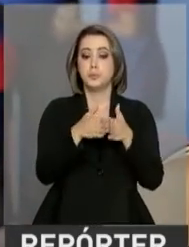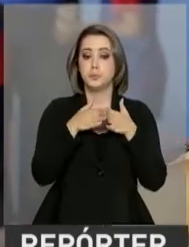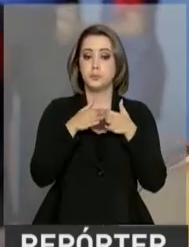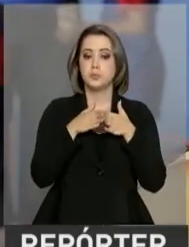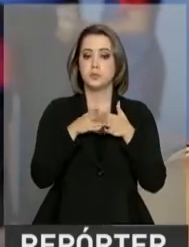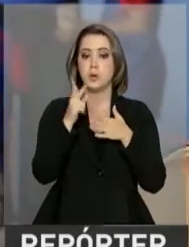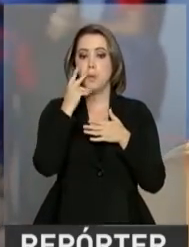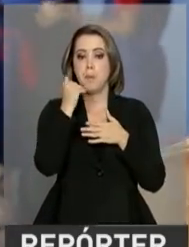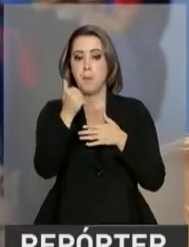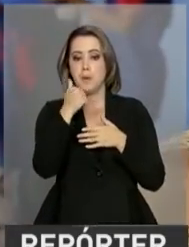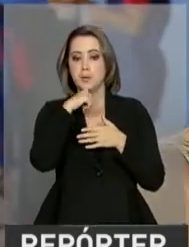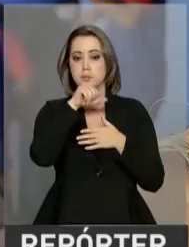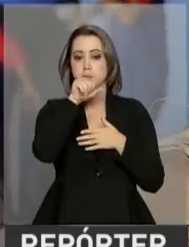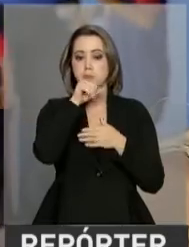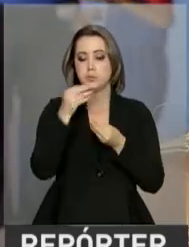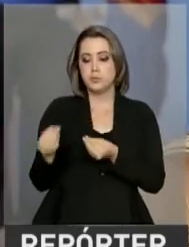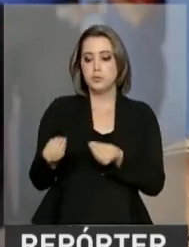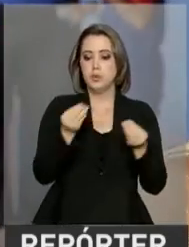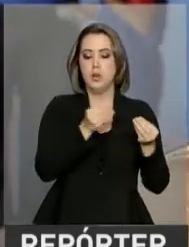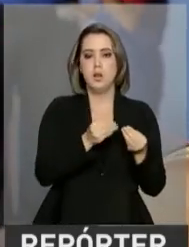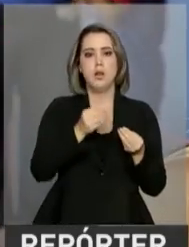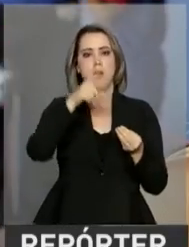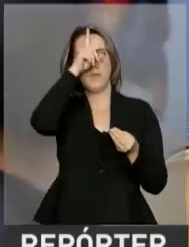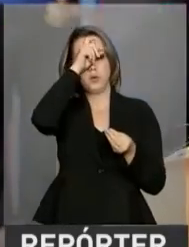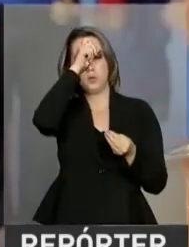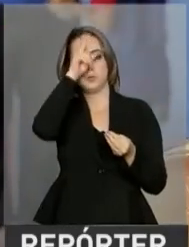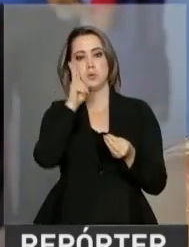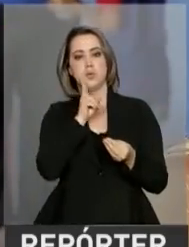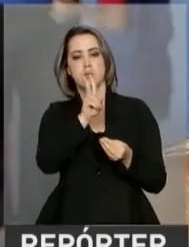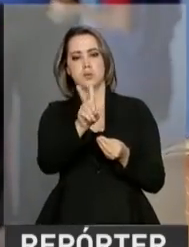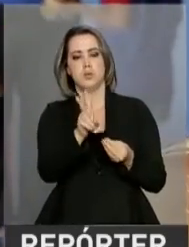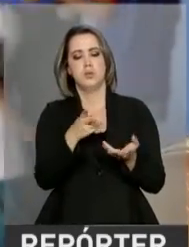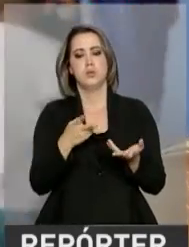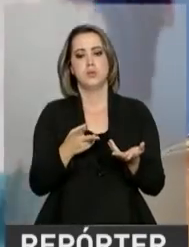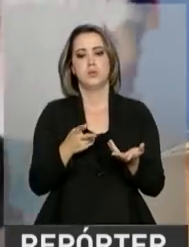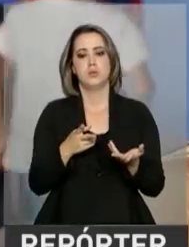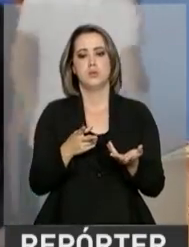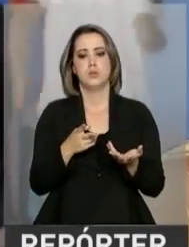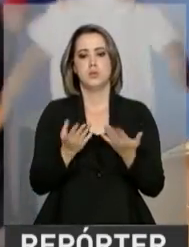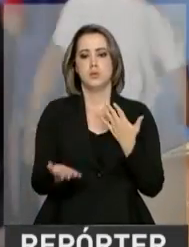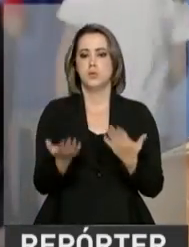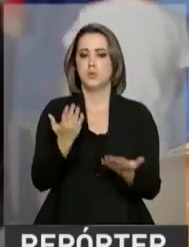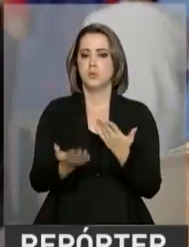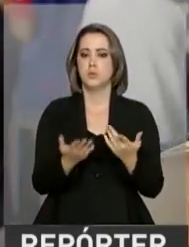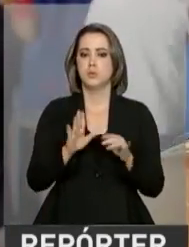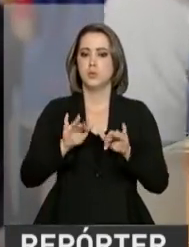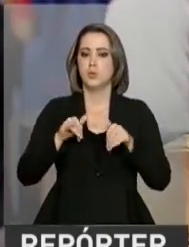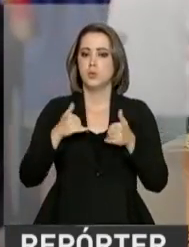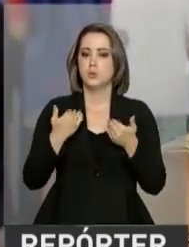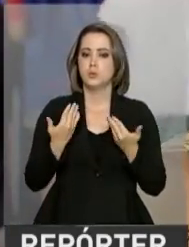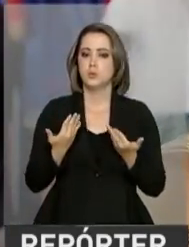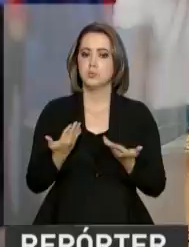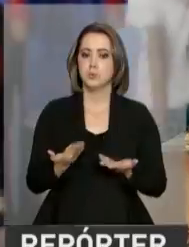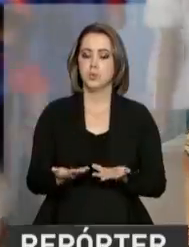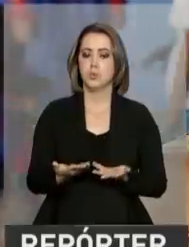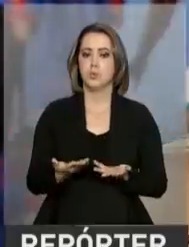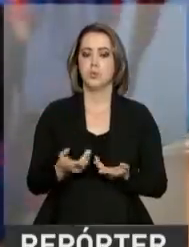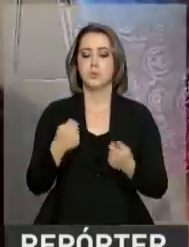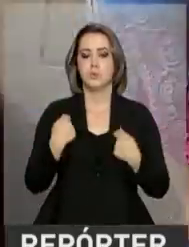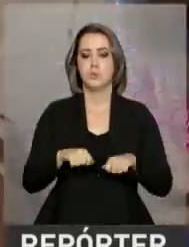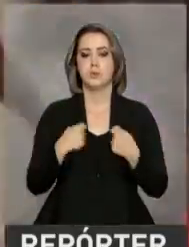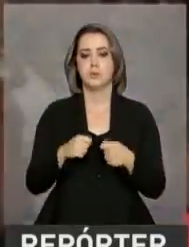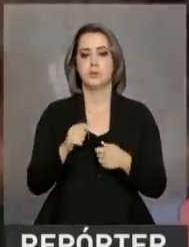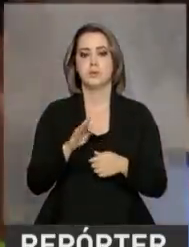pai a mãe leva a criança com saúde para ver a questão do nutriente com a criança esteja em recessão